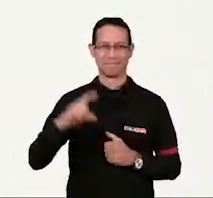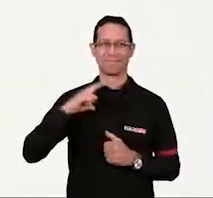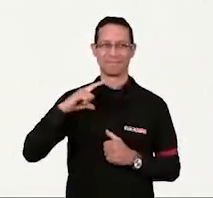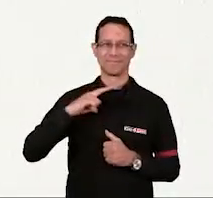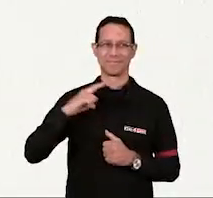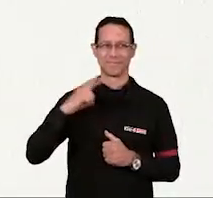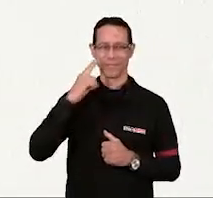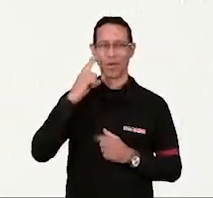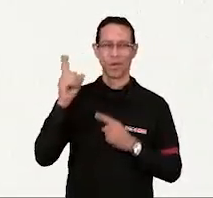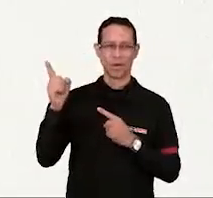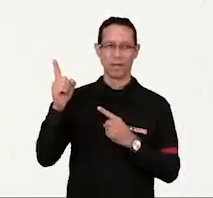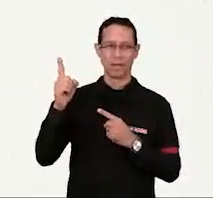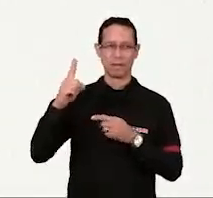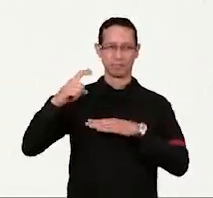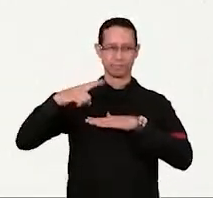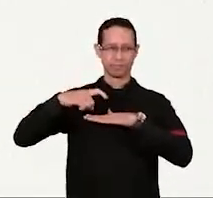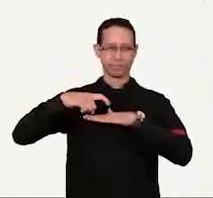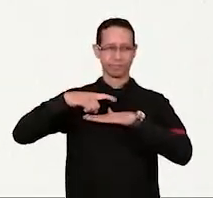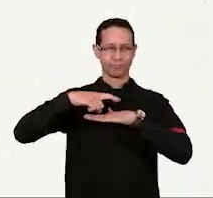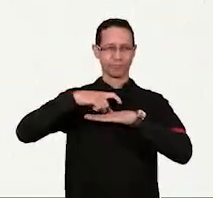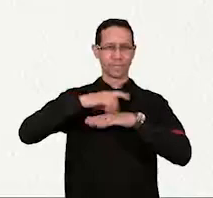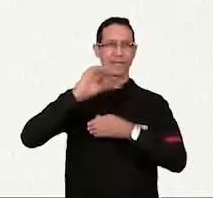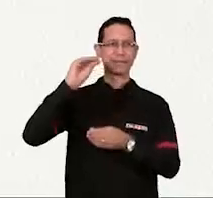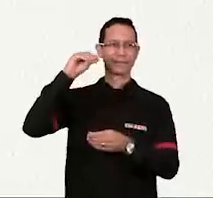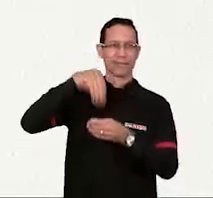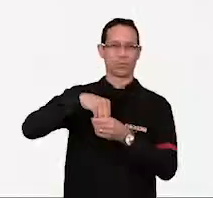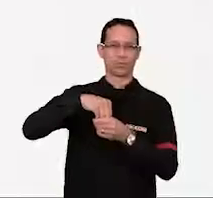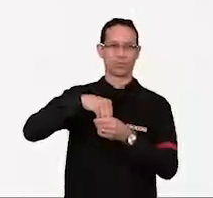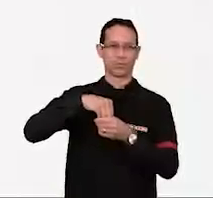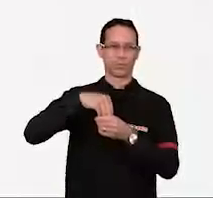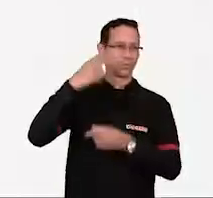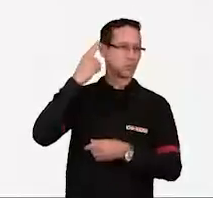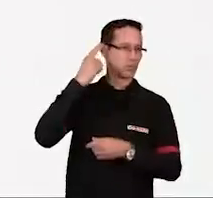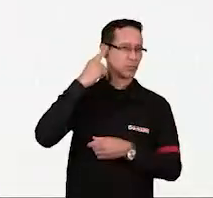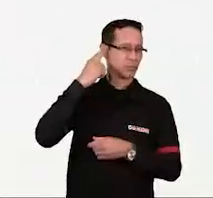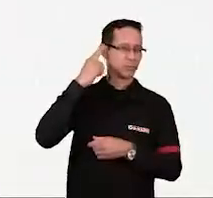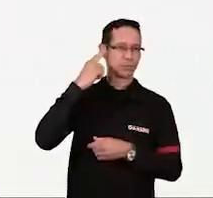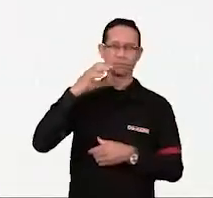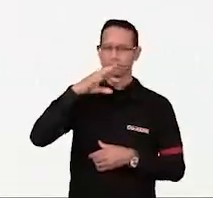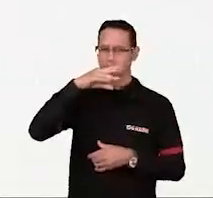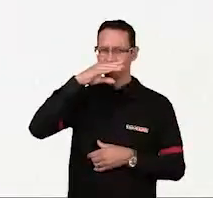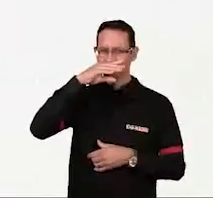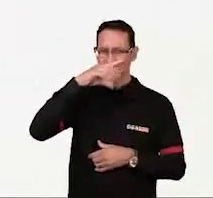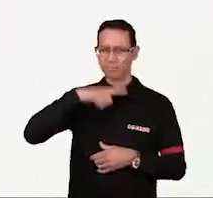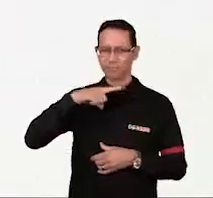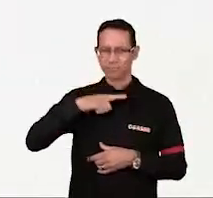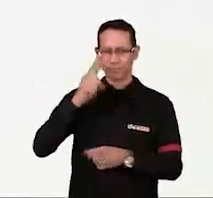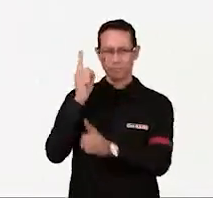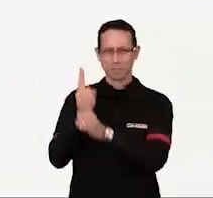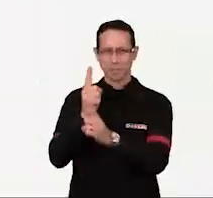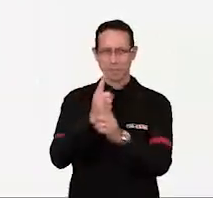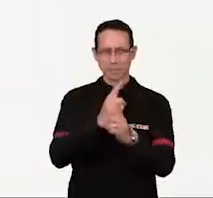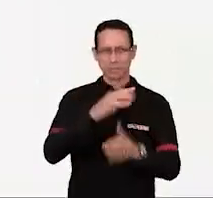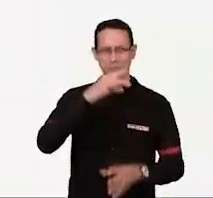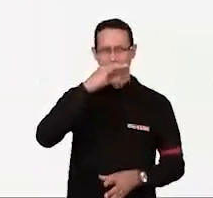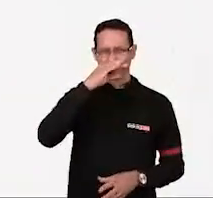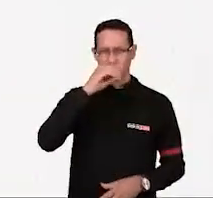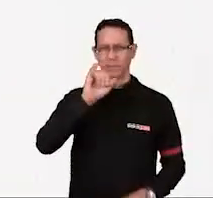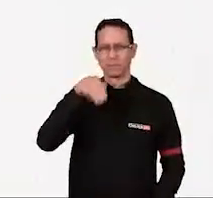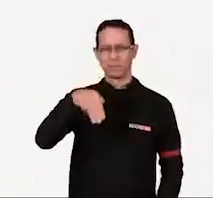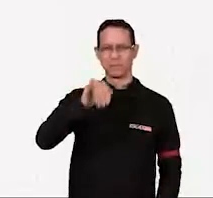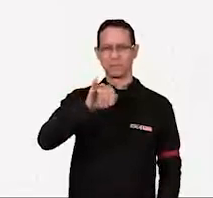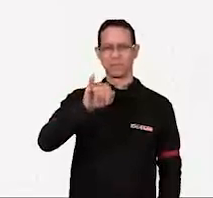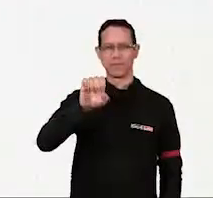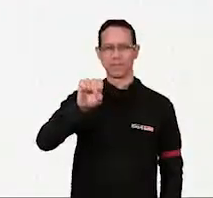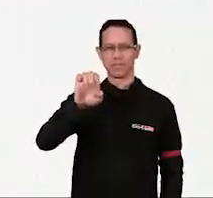Porque essas são as larvas dentro da orelha do cão. Era um cão que cheirava muito mal. Quem é veterinário sabe que o cheiro de miíase é